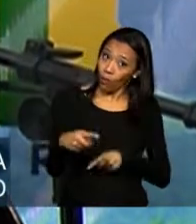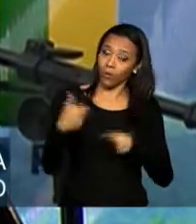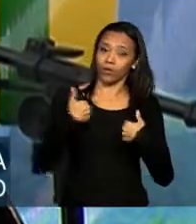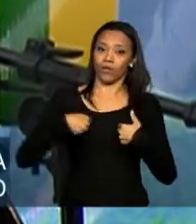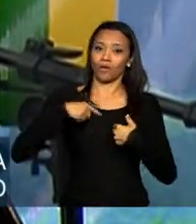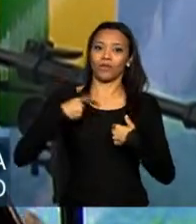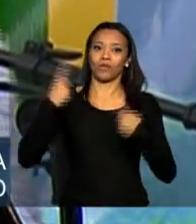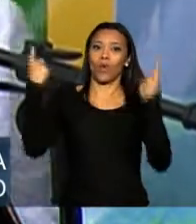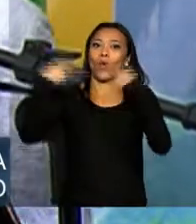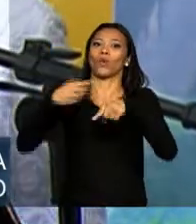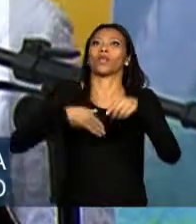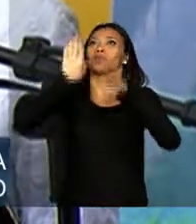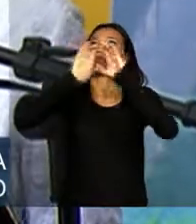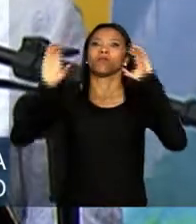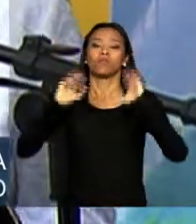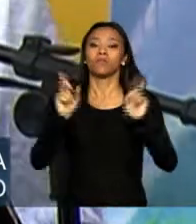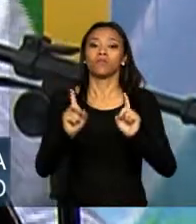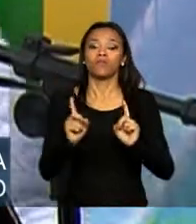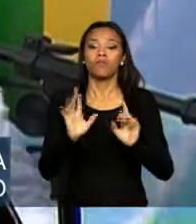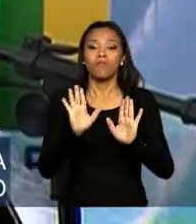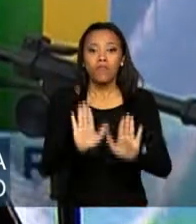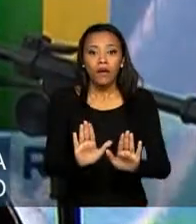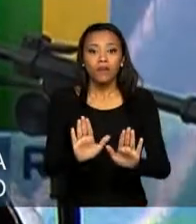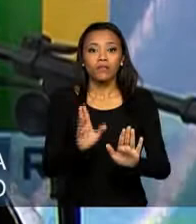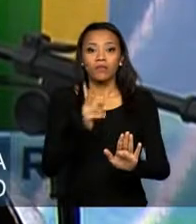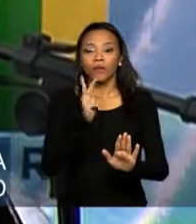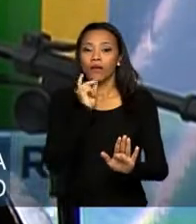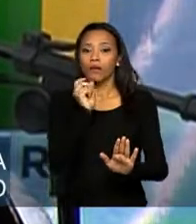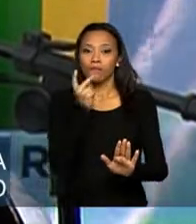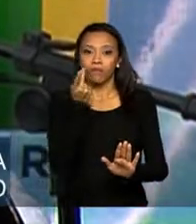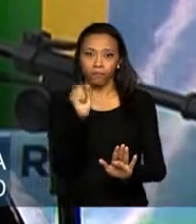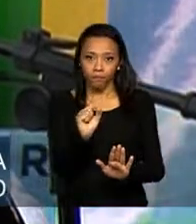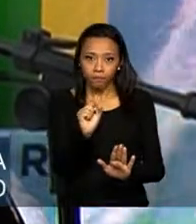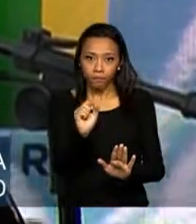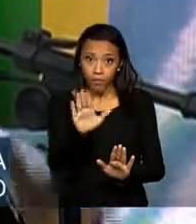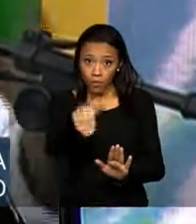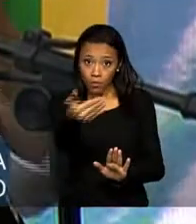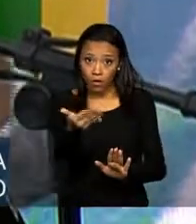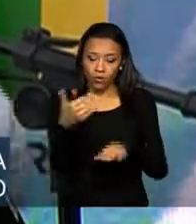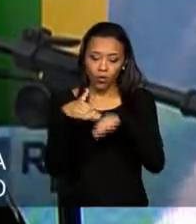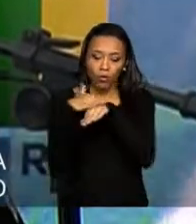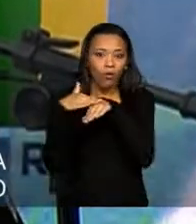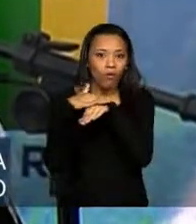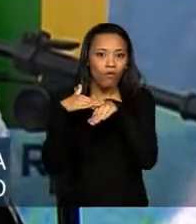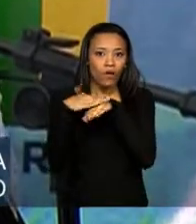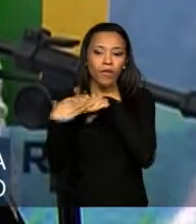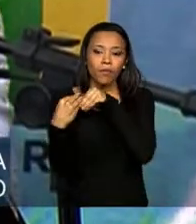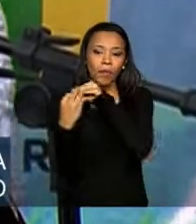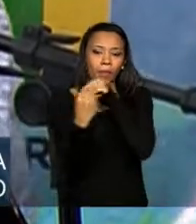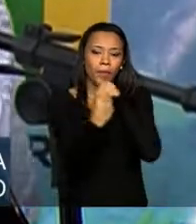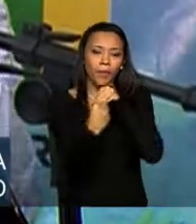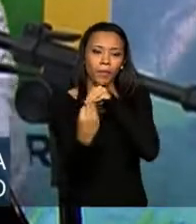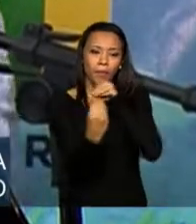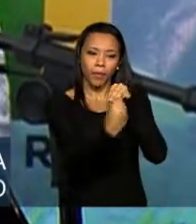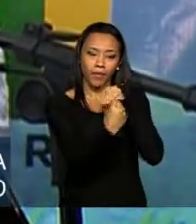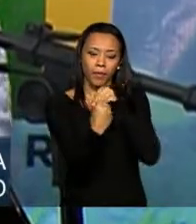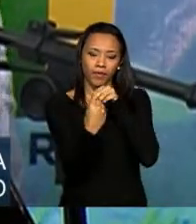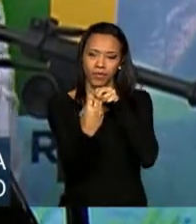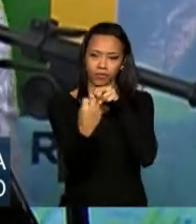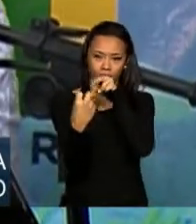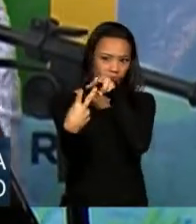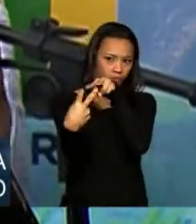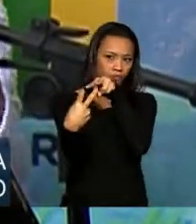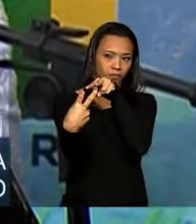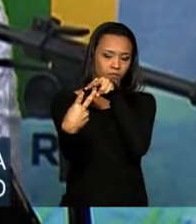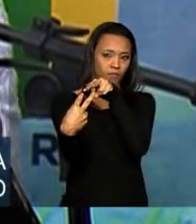ir para o céu mas é para fazer o seguinte é quando você dialoga você tem de olhar para a pessoa